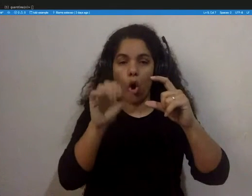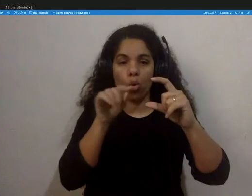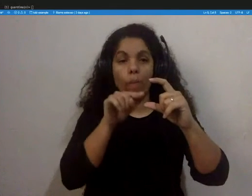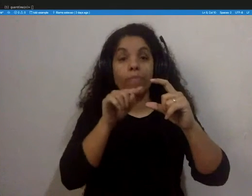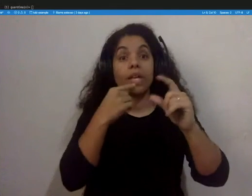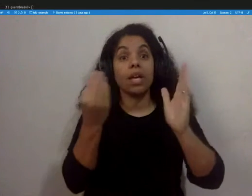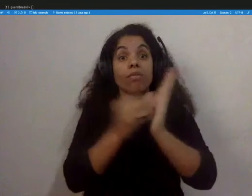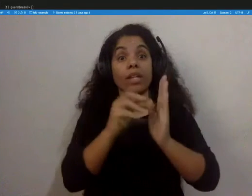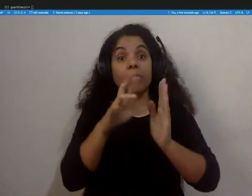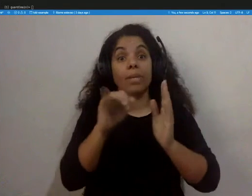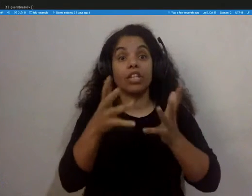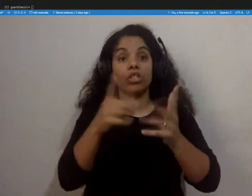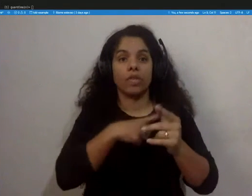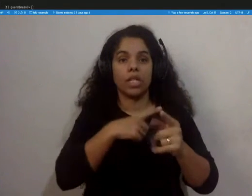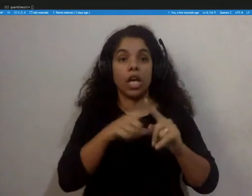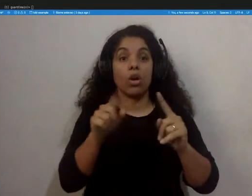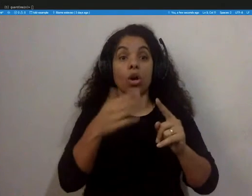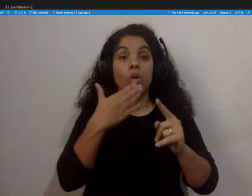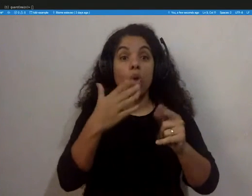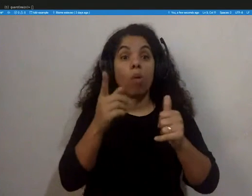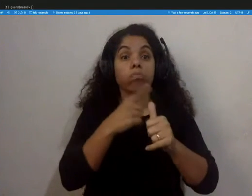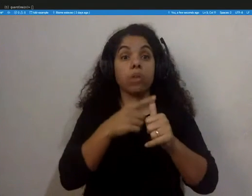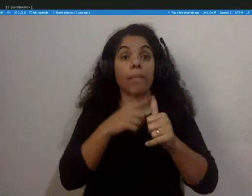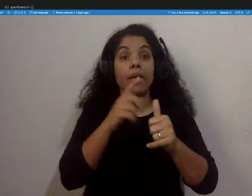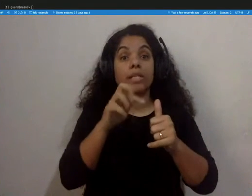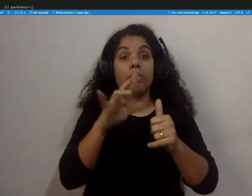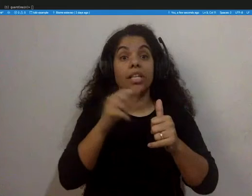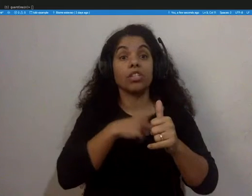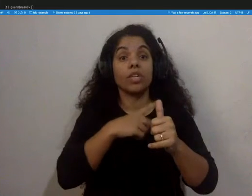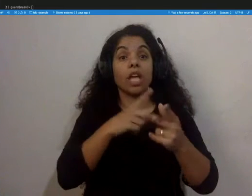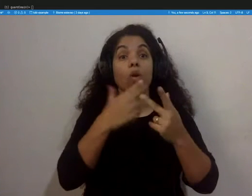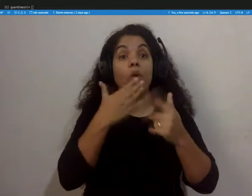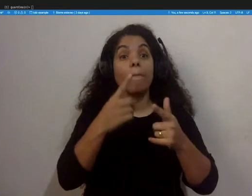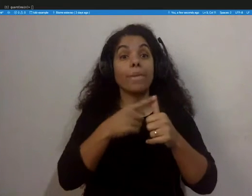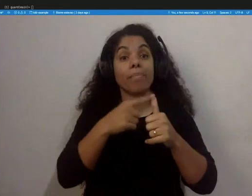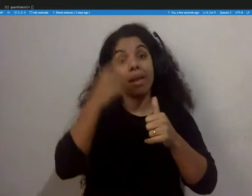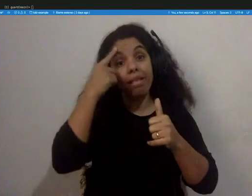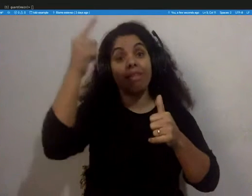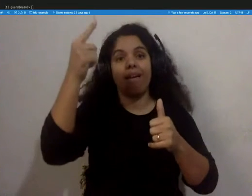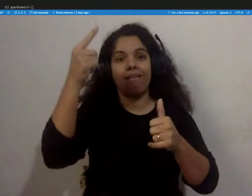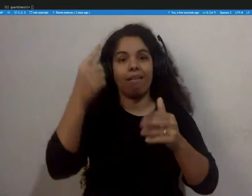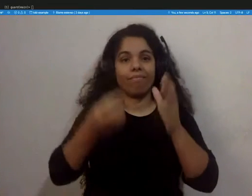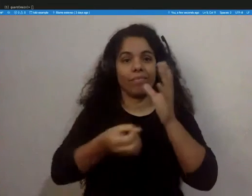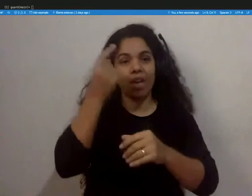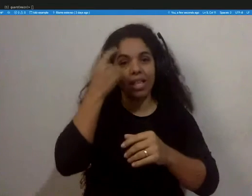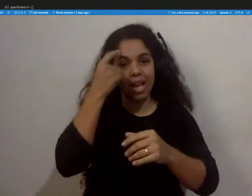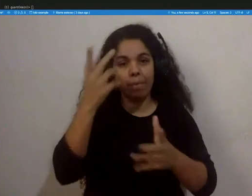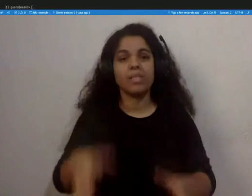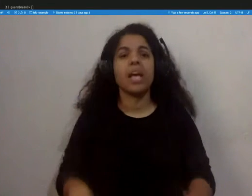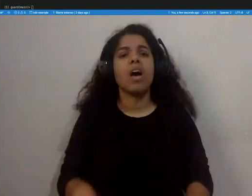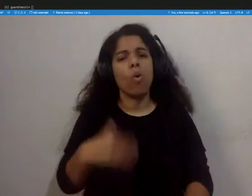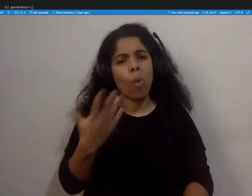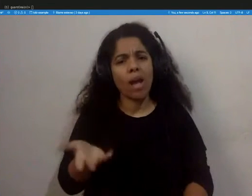expectativa que eu tenho. Mas qual que é a primeira expectativa que eu tenho? Qual que é a primeira ideia que me vem na cabeça? Poxa, eu tenho